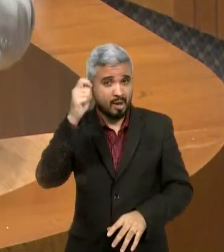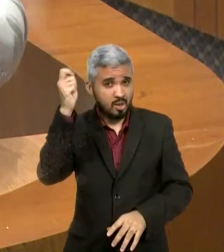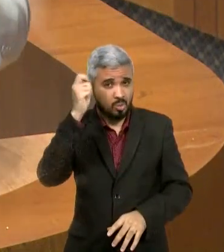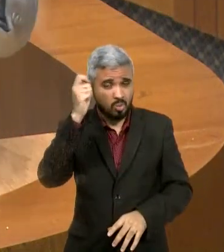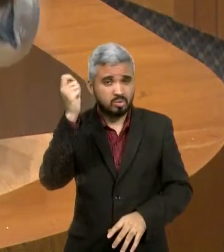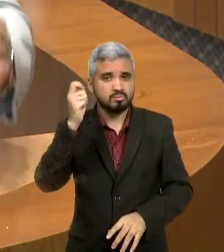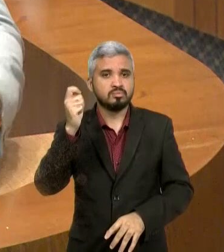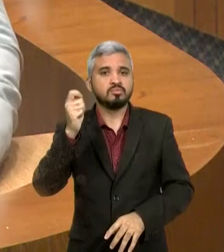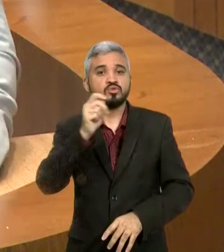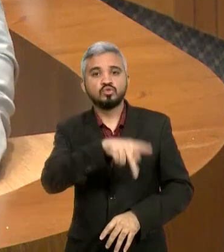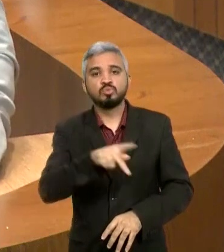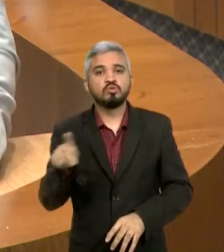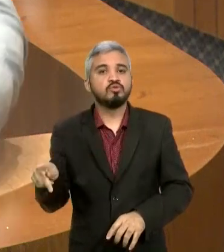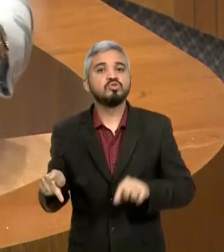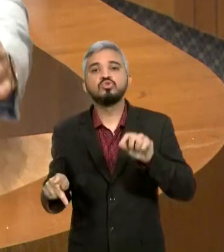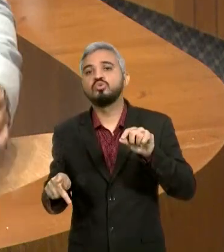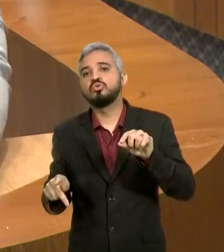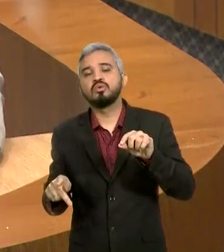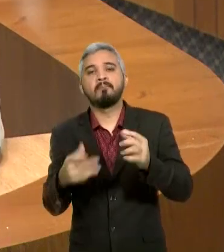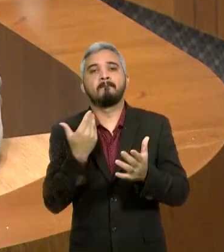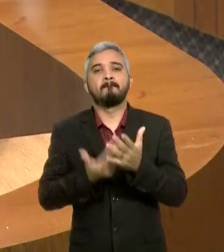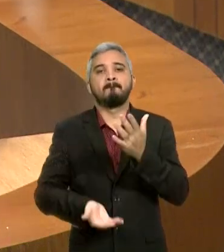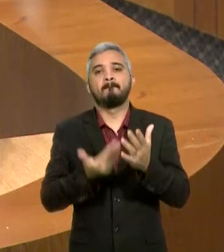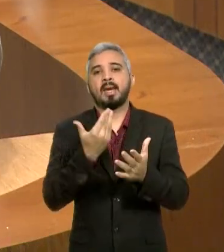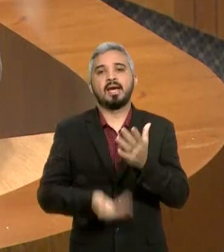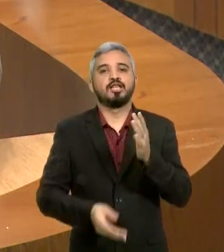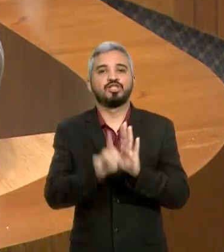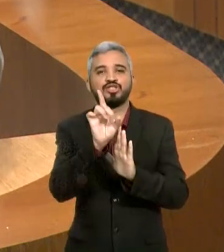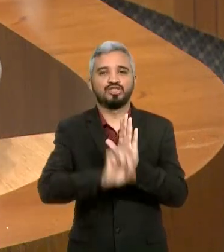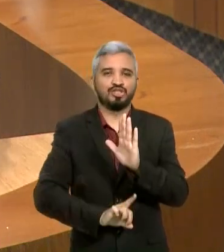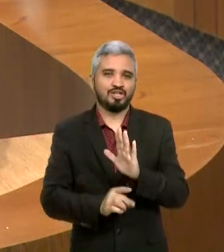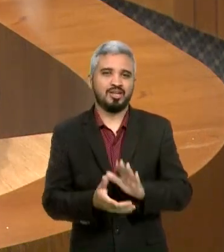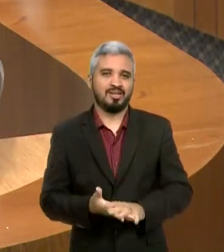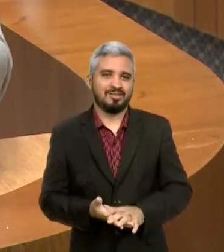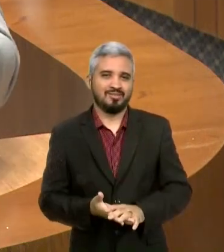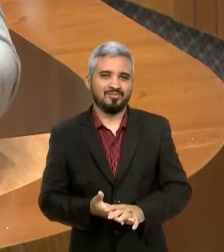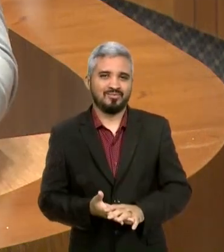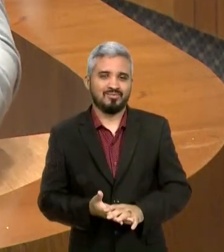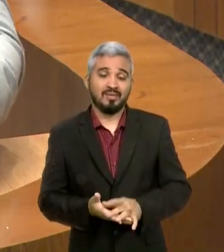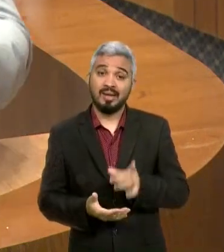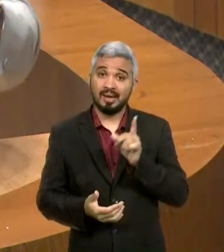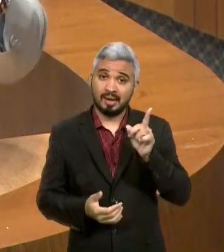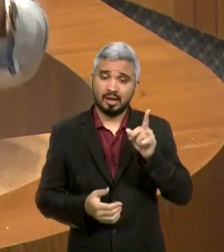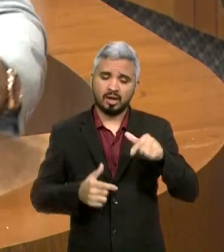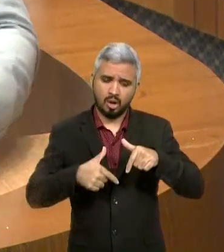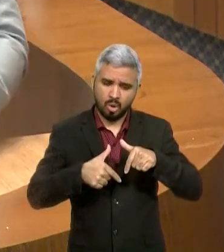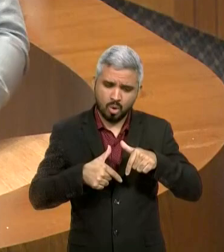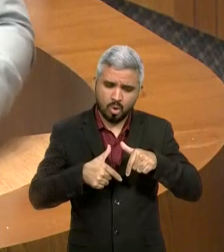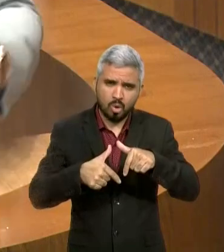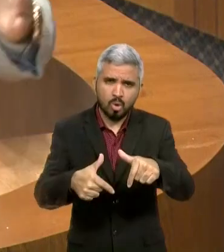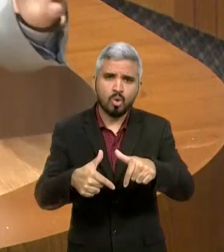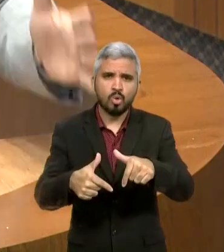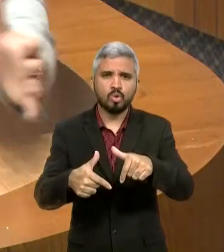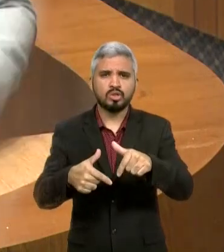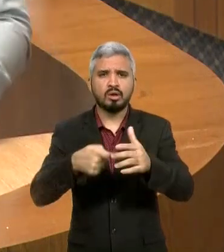seu direito usurpado. Lá, nós lutamos para que o município recebesse uma precatória do Fundef,